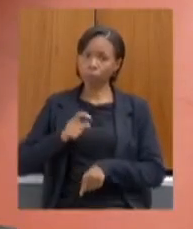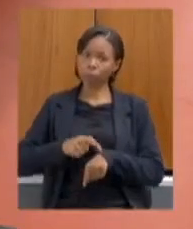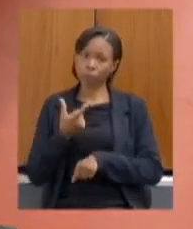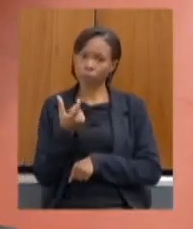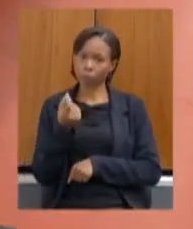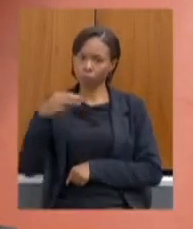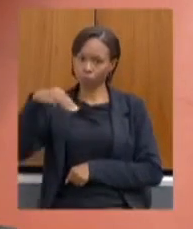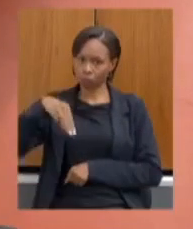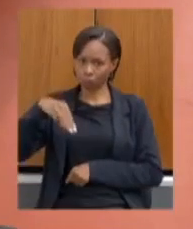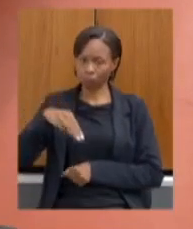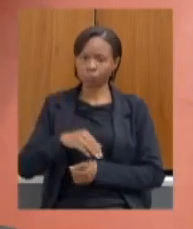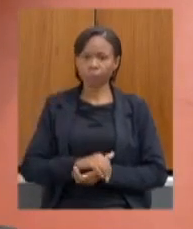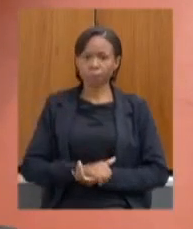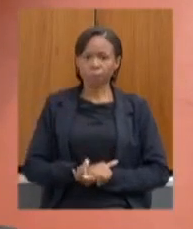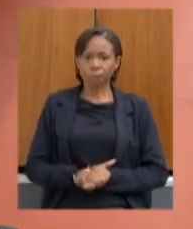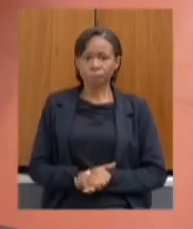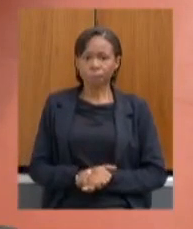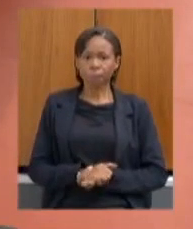exposição.